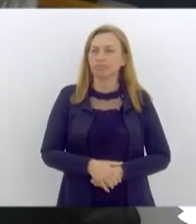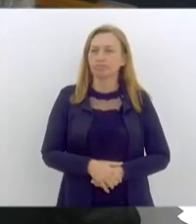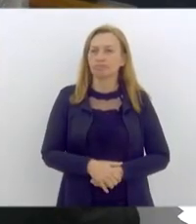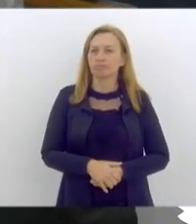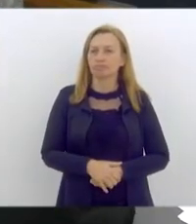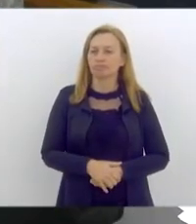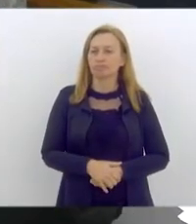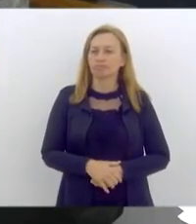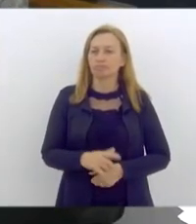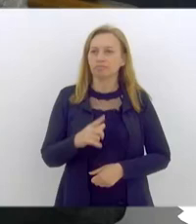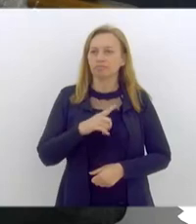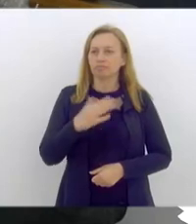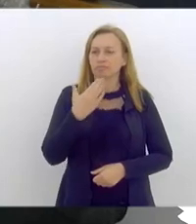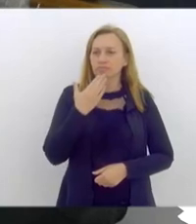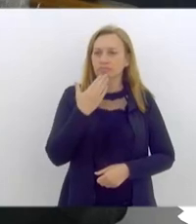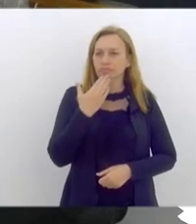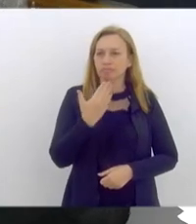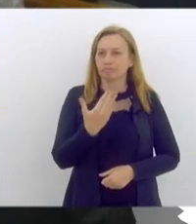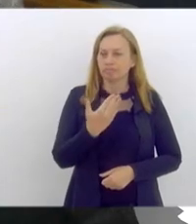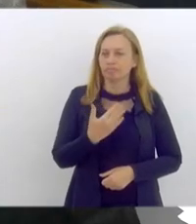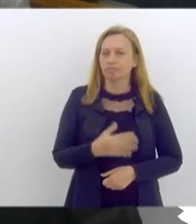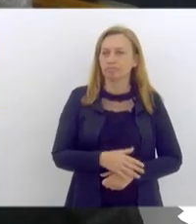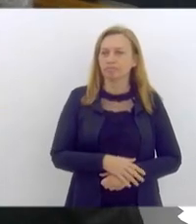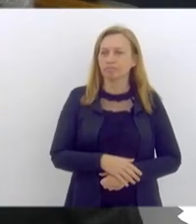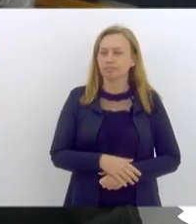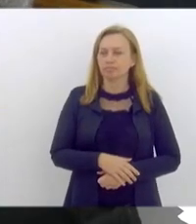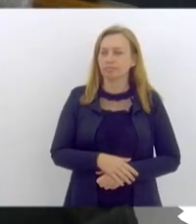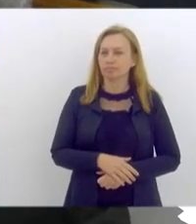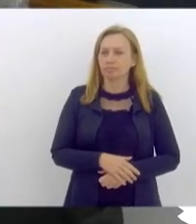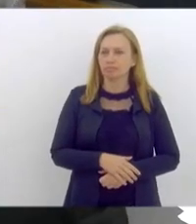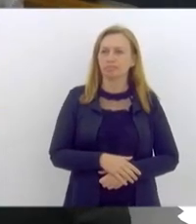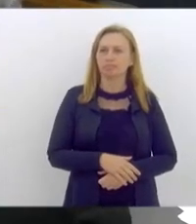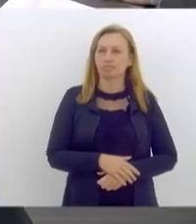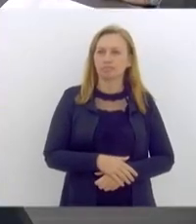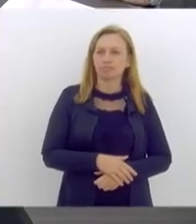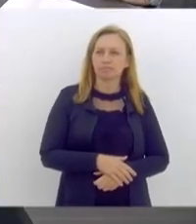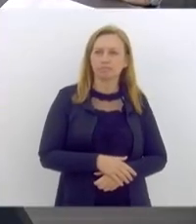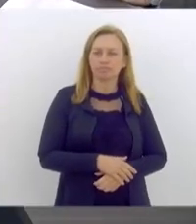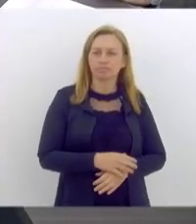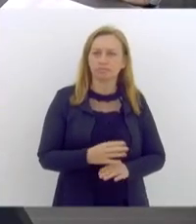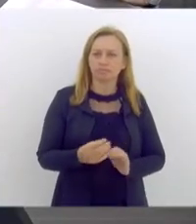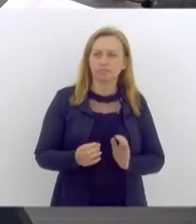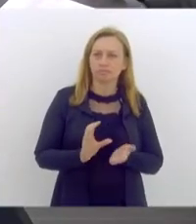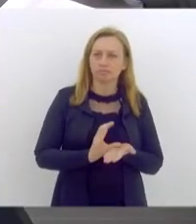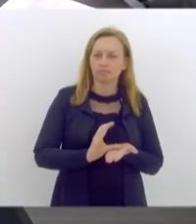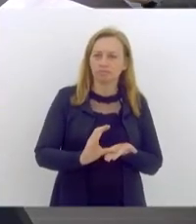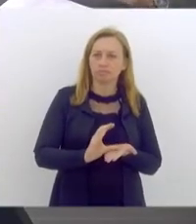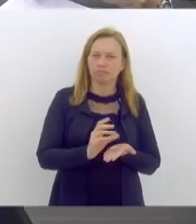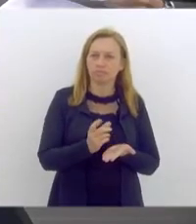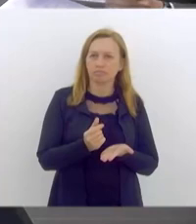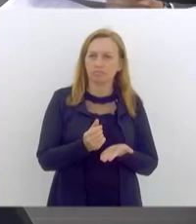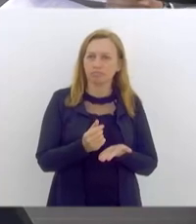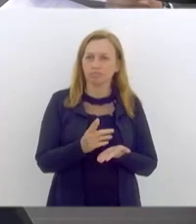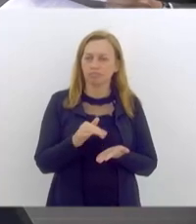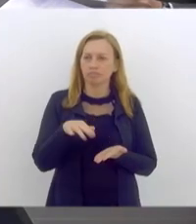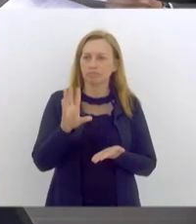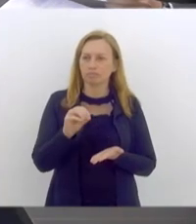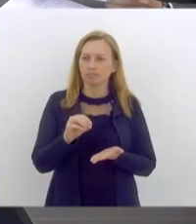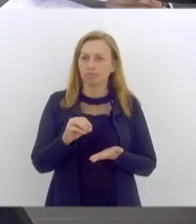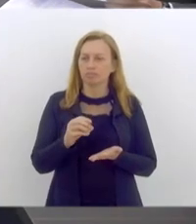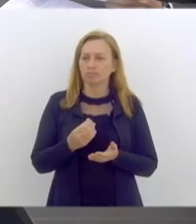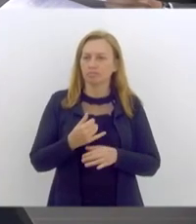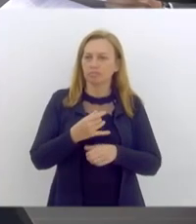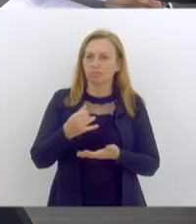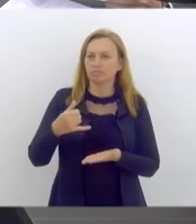uma sugestão de que quando os recursos do fundo forem utilizados para aumento de capital